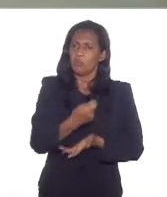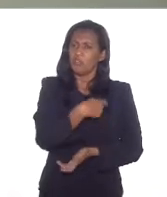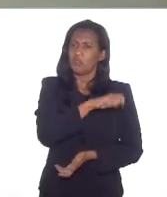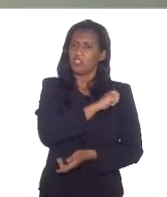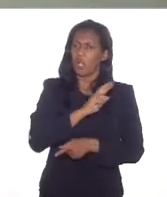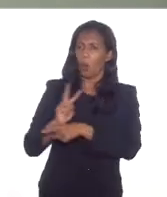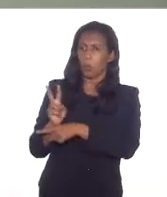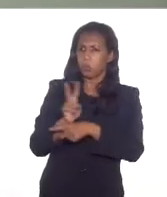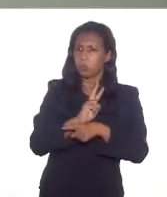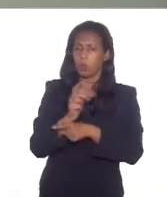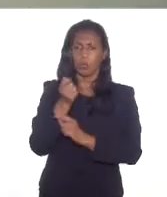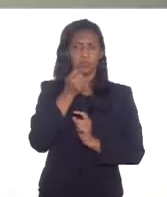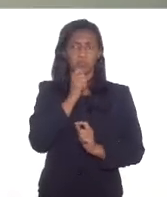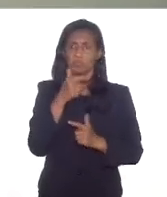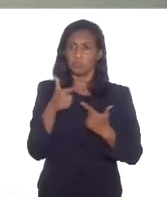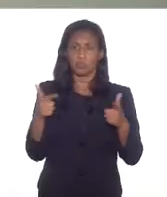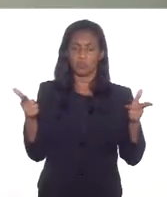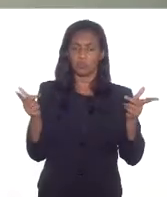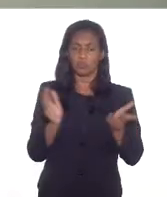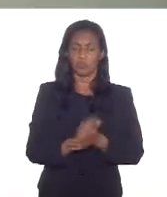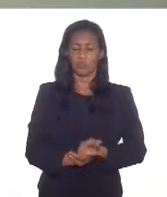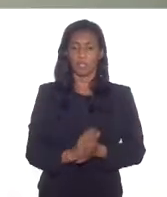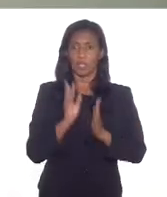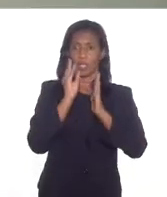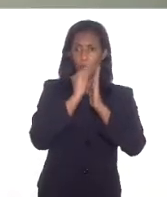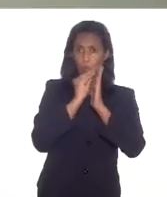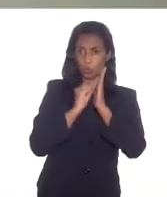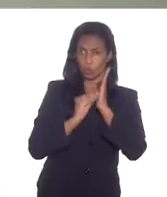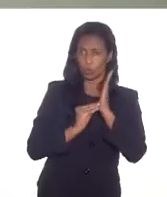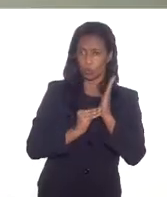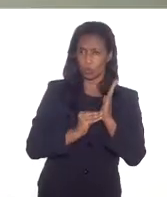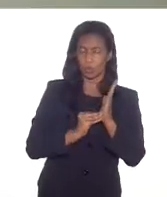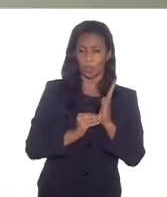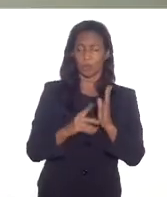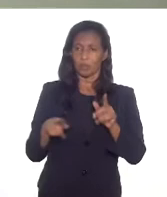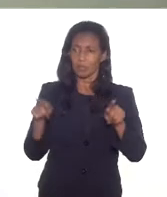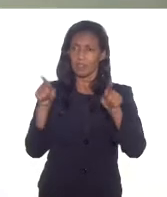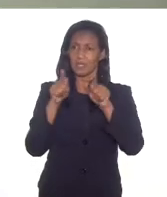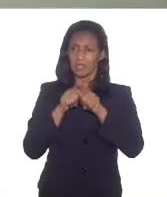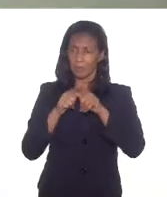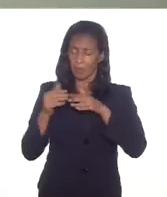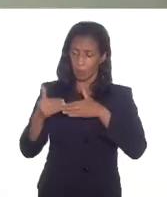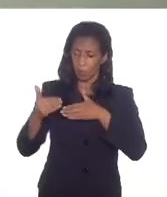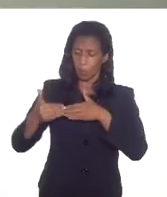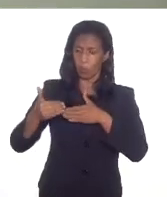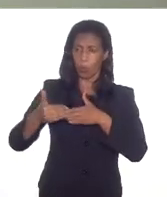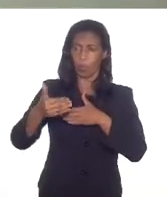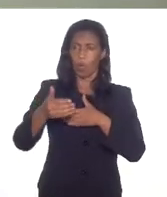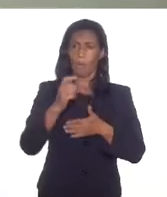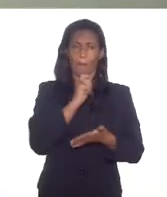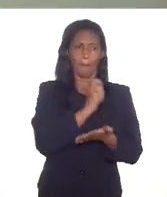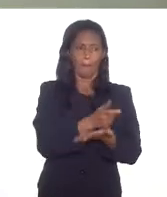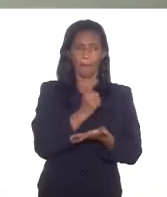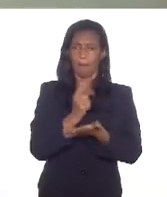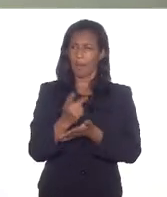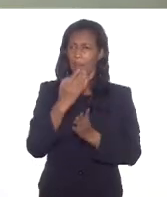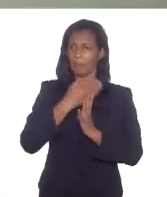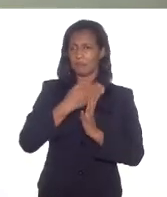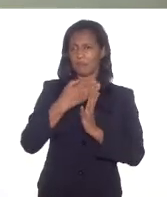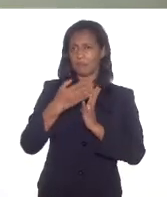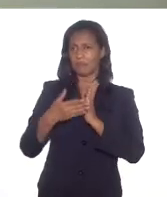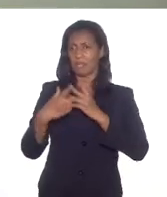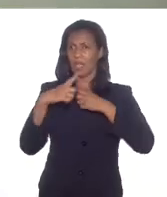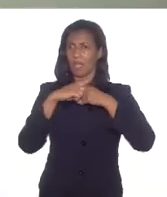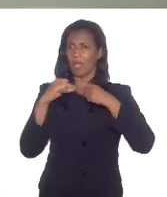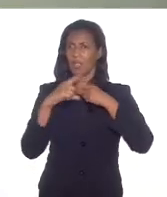e os termos de você também prorrogar os pagamentos e parcelamentos do